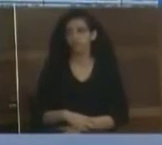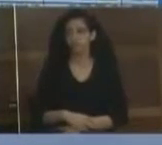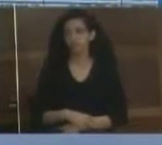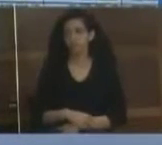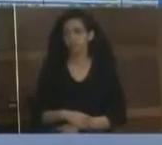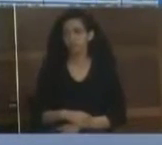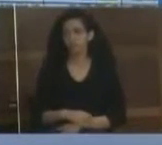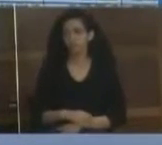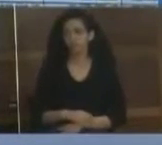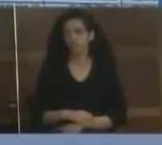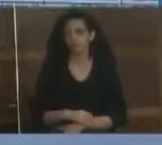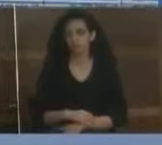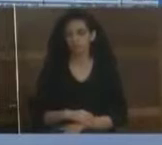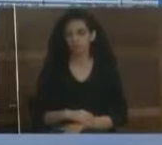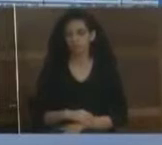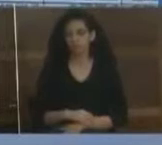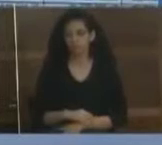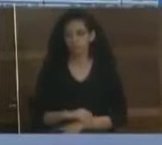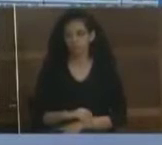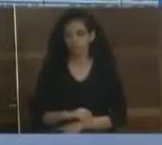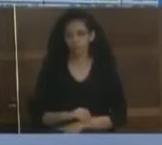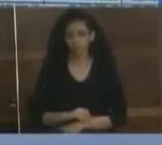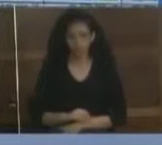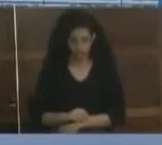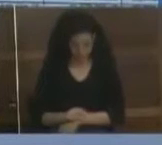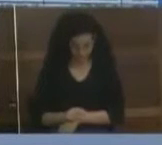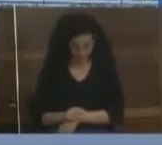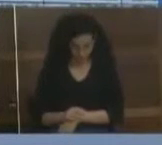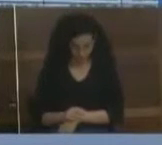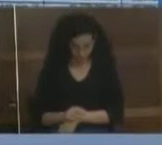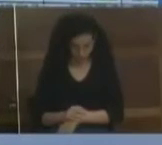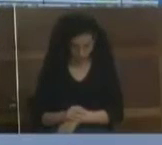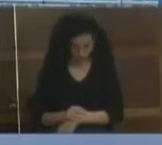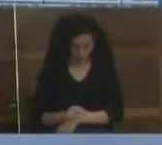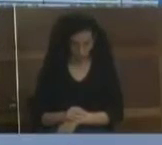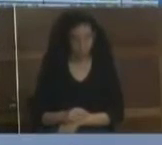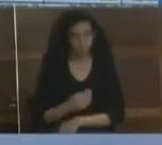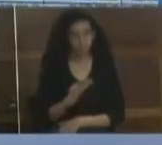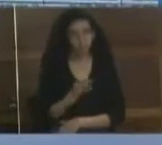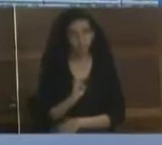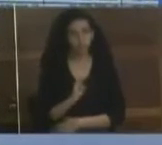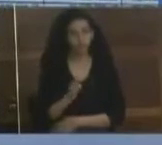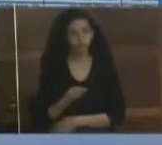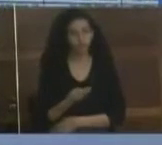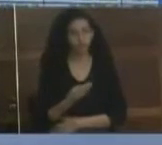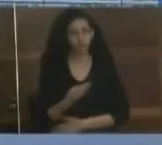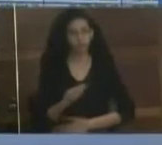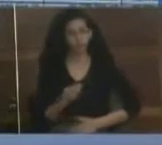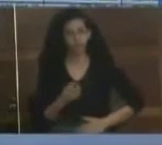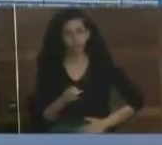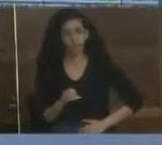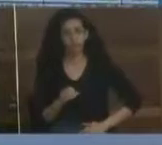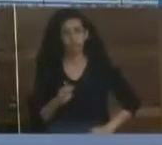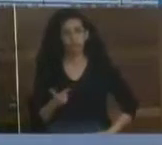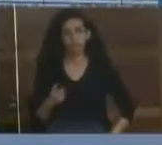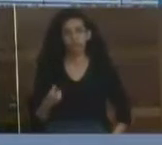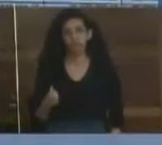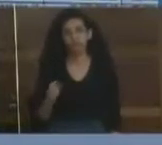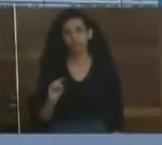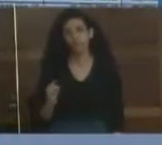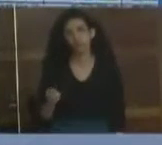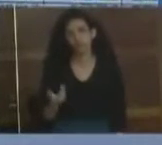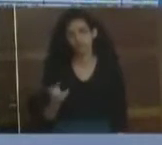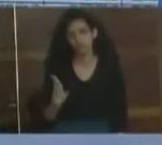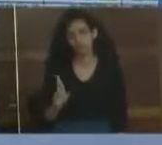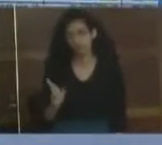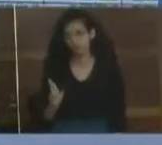a despesa atualizada forçada 4 milhões 426 mil reais despesas empenhadas